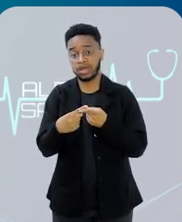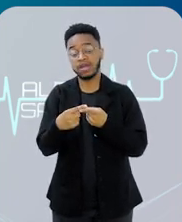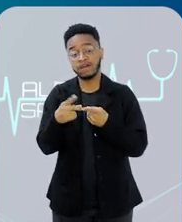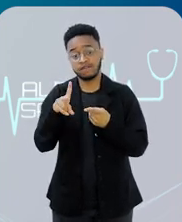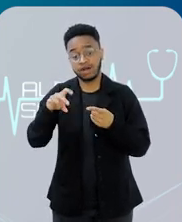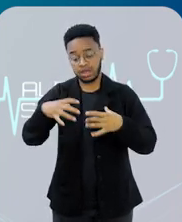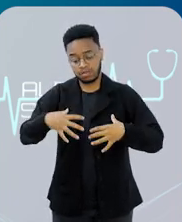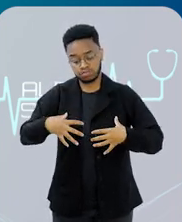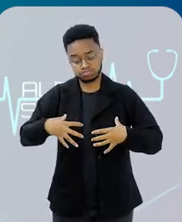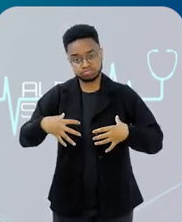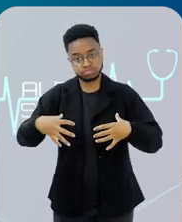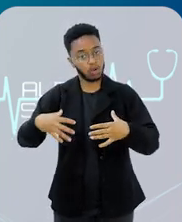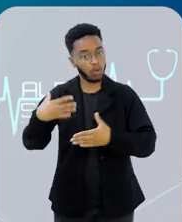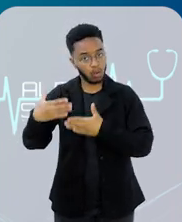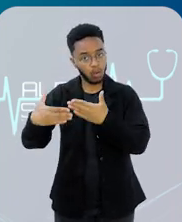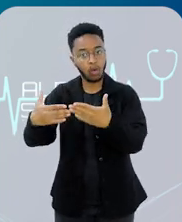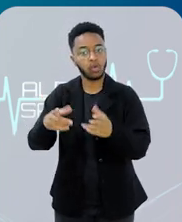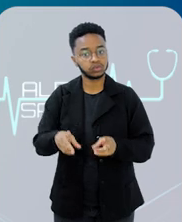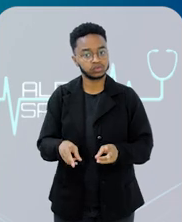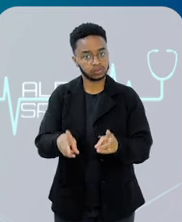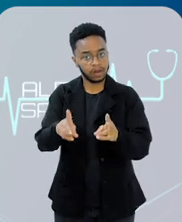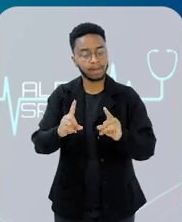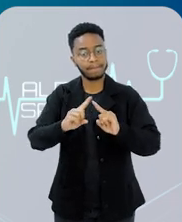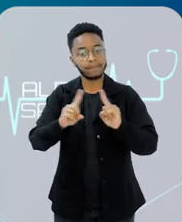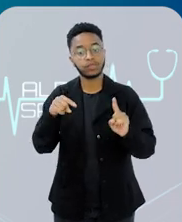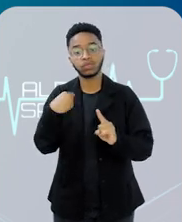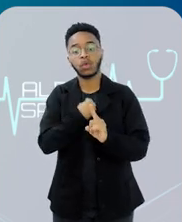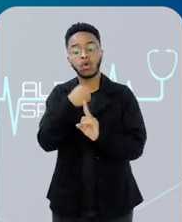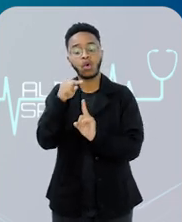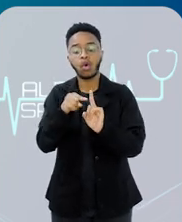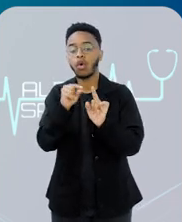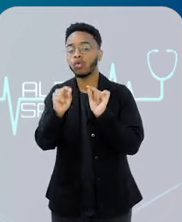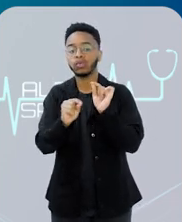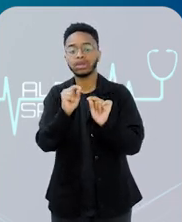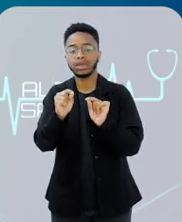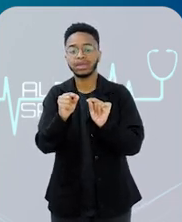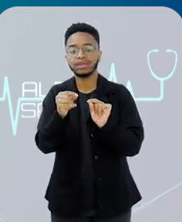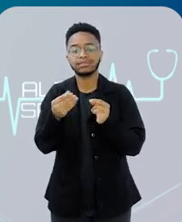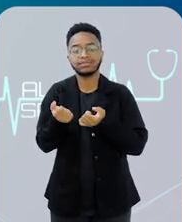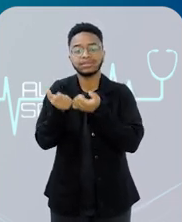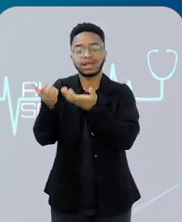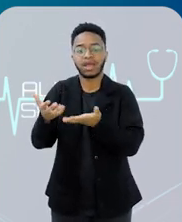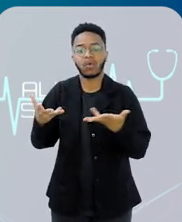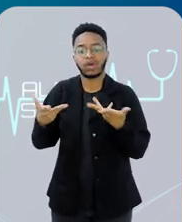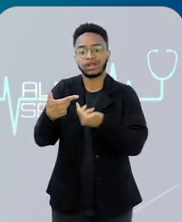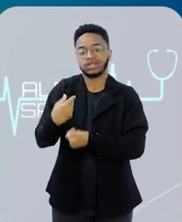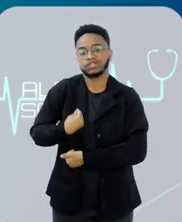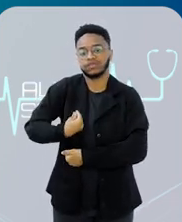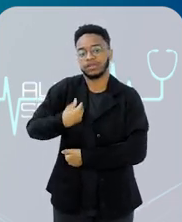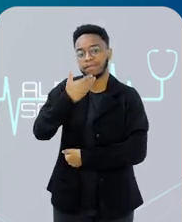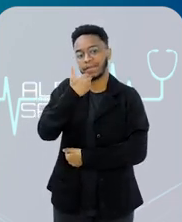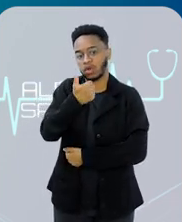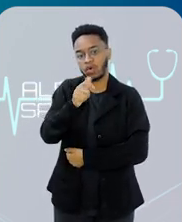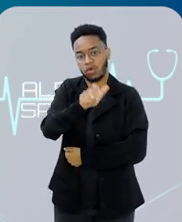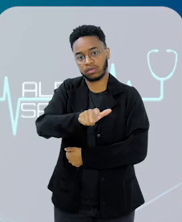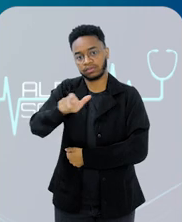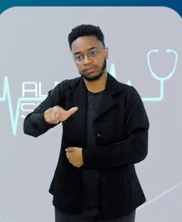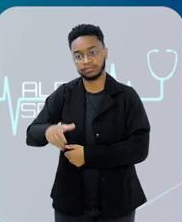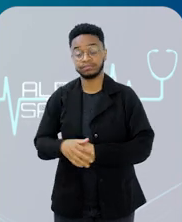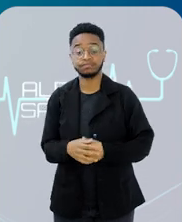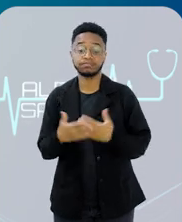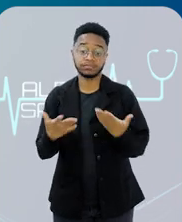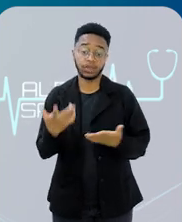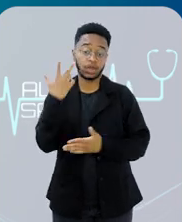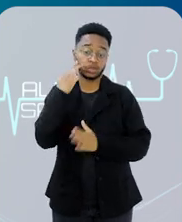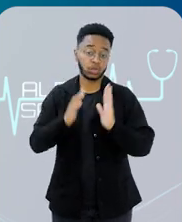tecido ele ainda vai continuar se desenvolvendo, mas a gente quer trazer essa melhor qualidade de vida para essa paciente.